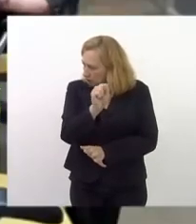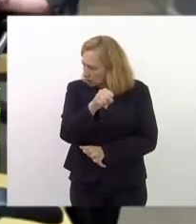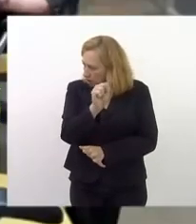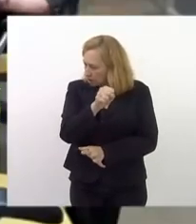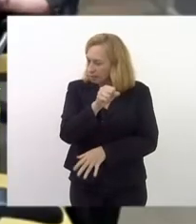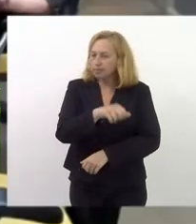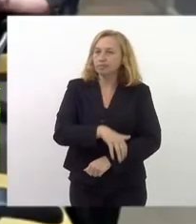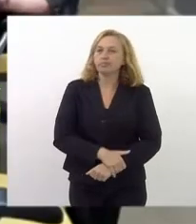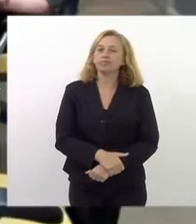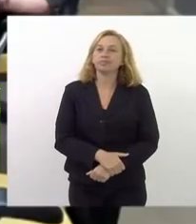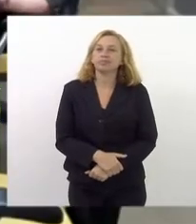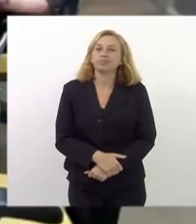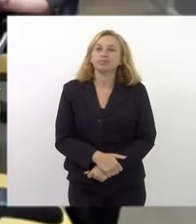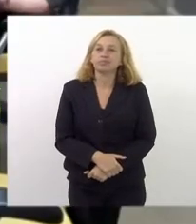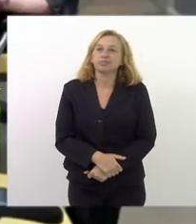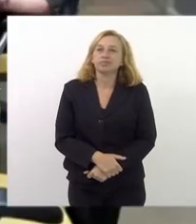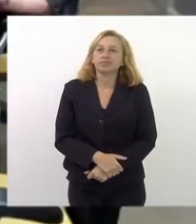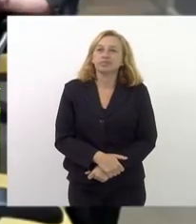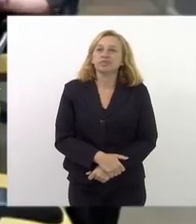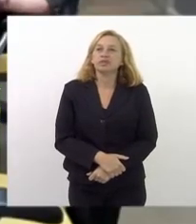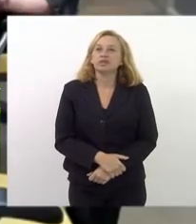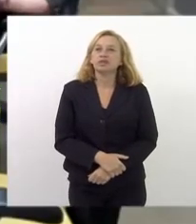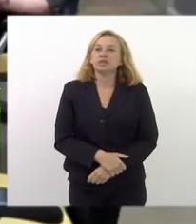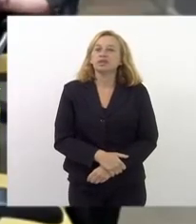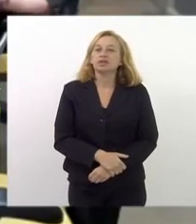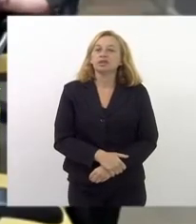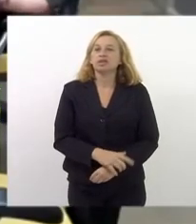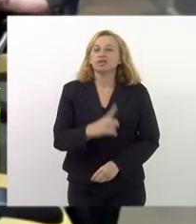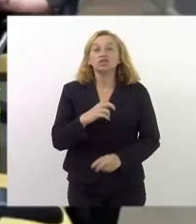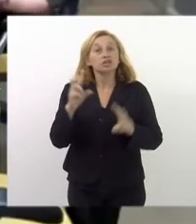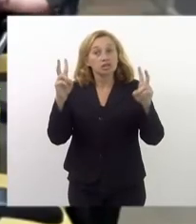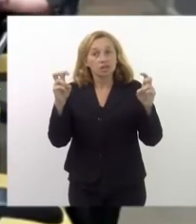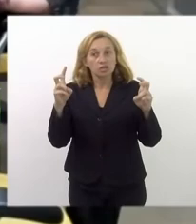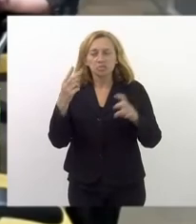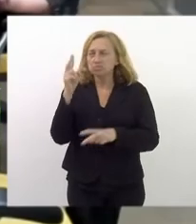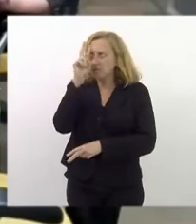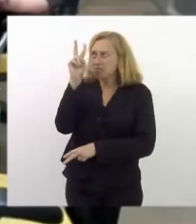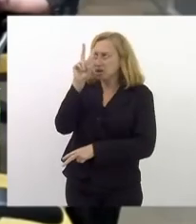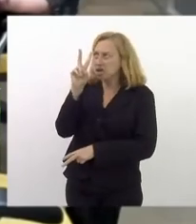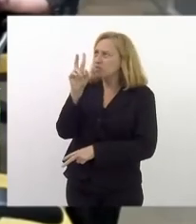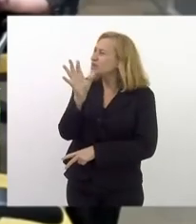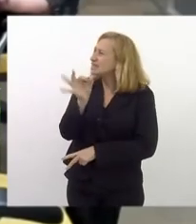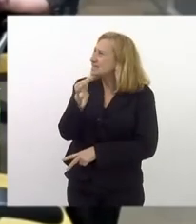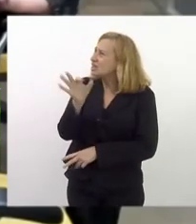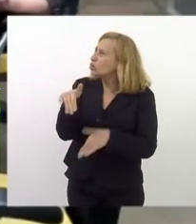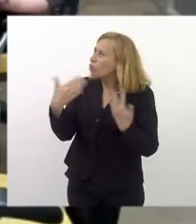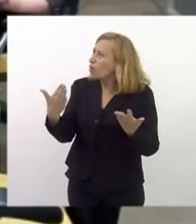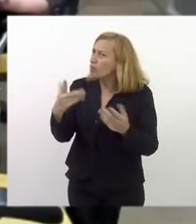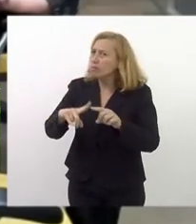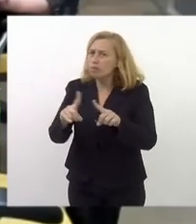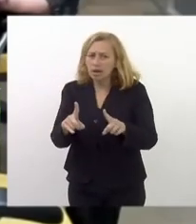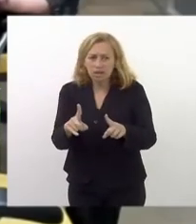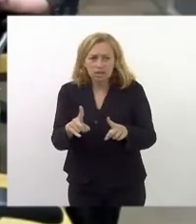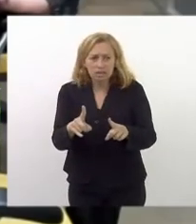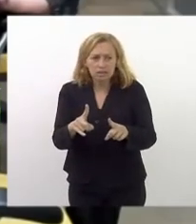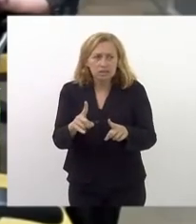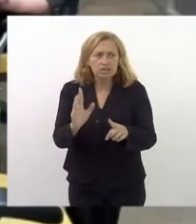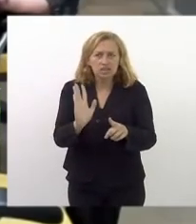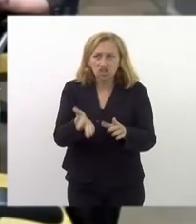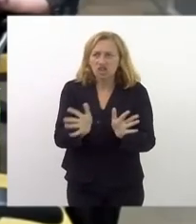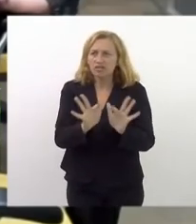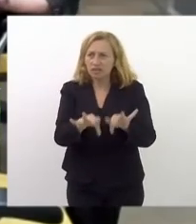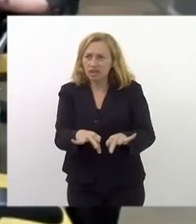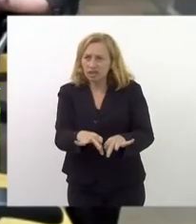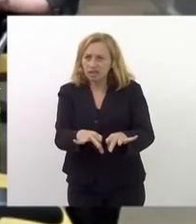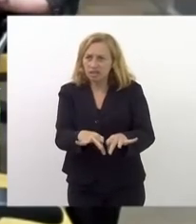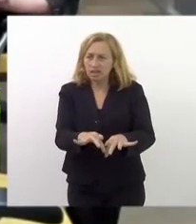tinha que envolvia isso também. Eu tenho que ver como é. Eu agora não me lembro de cabeça se ele já foi finalizado, mas a